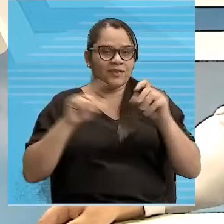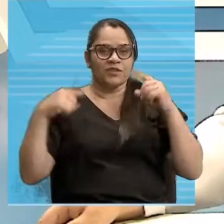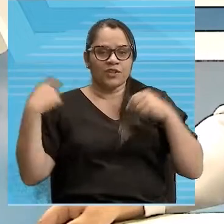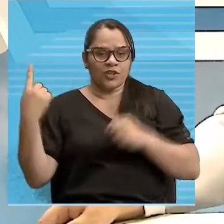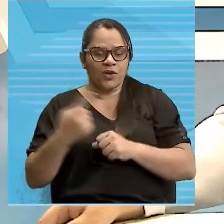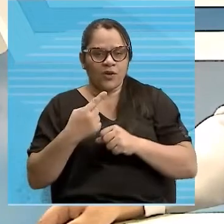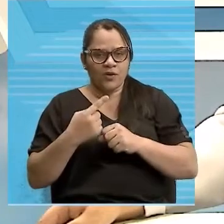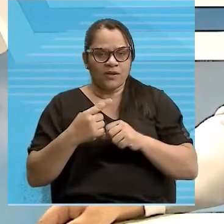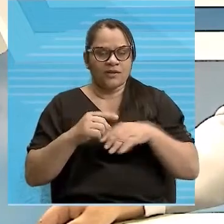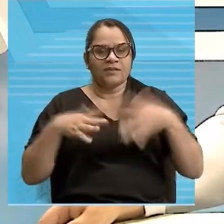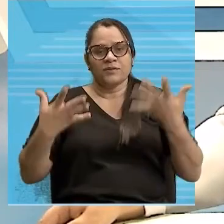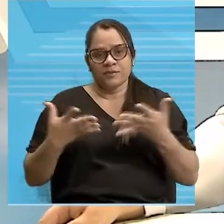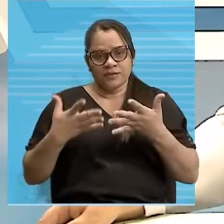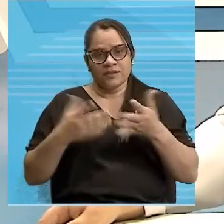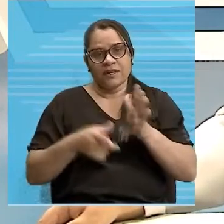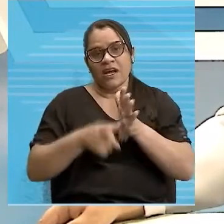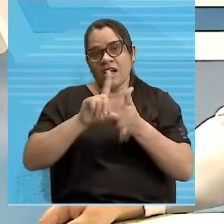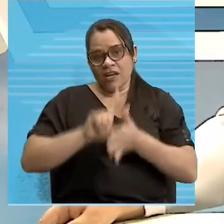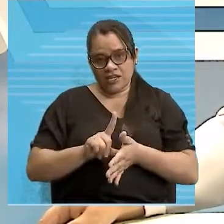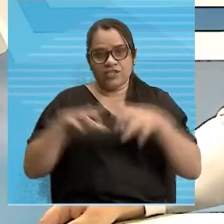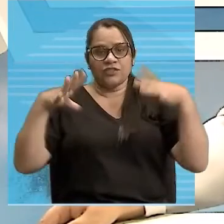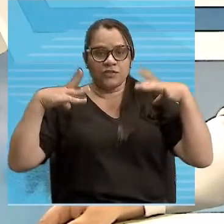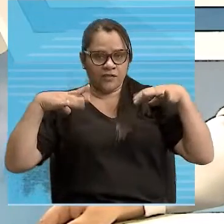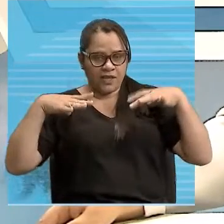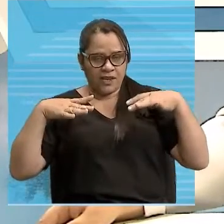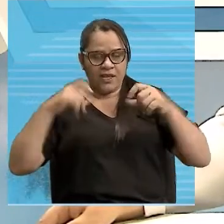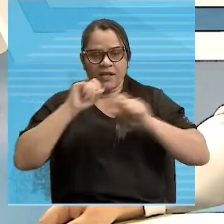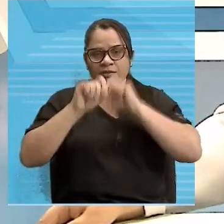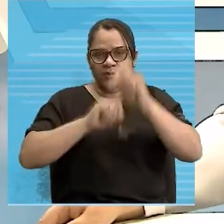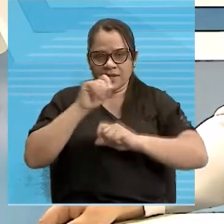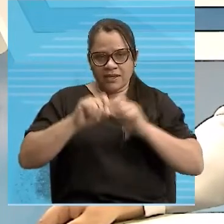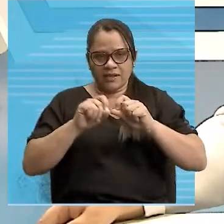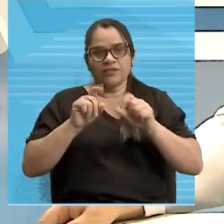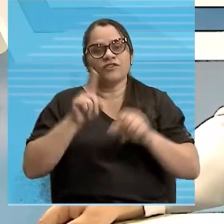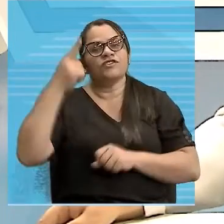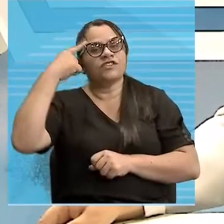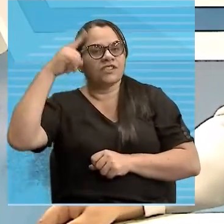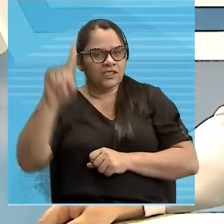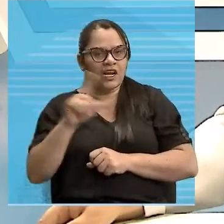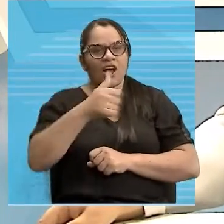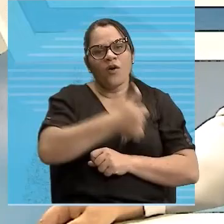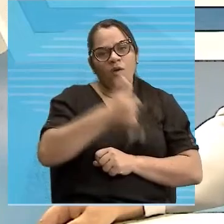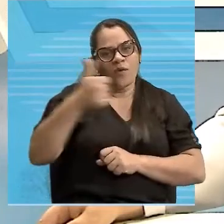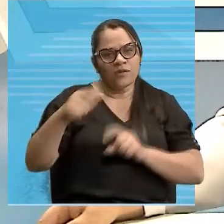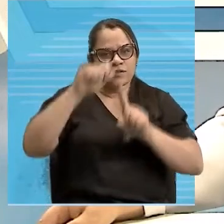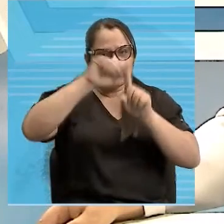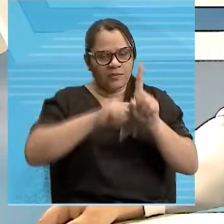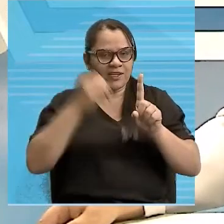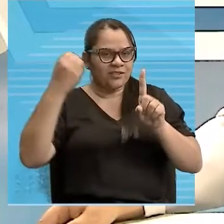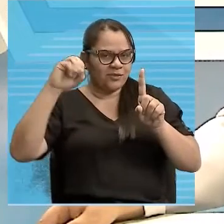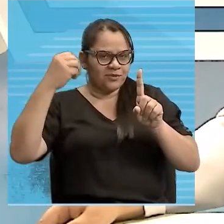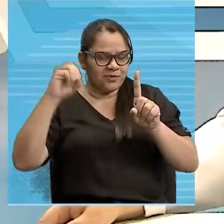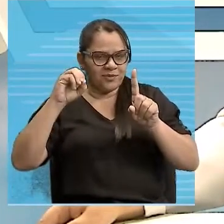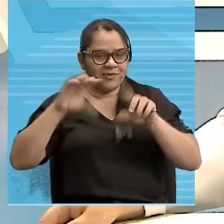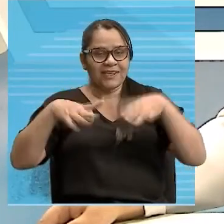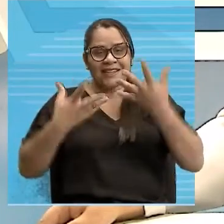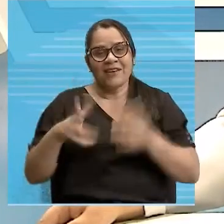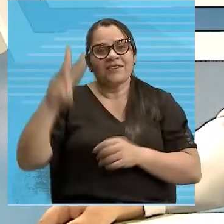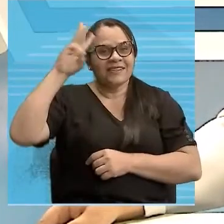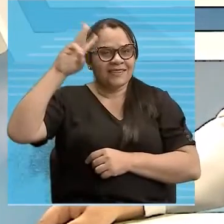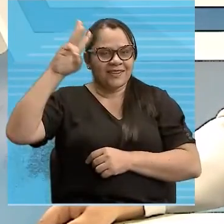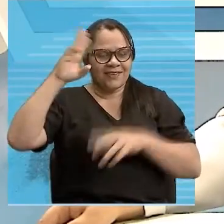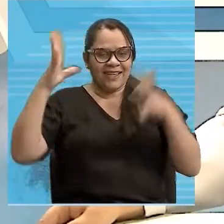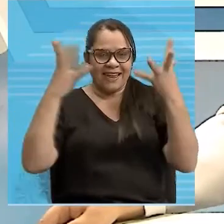nesta véspera de feriado, dia 11 de outubro. Terça-feira aqui, linda, em ritmo de sextou,